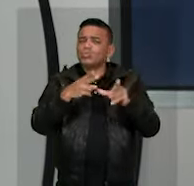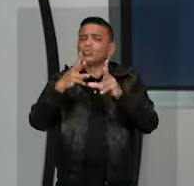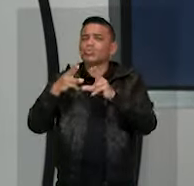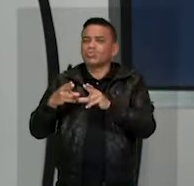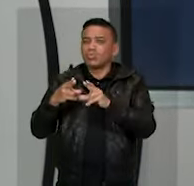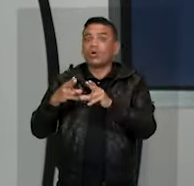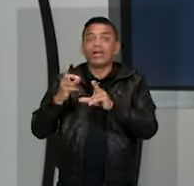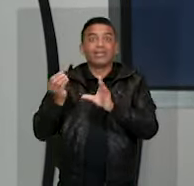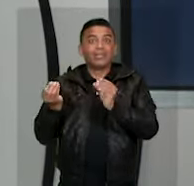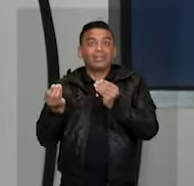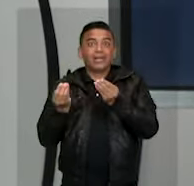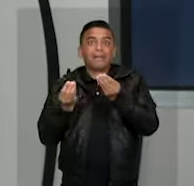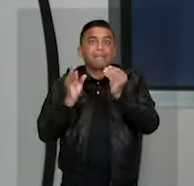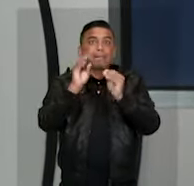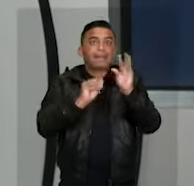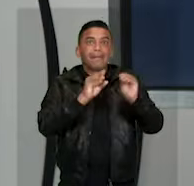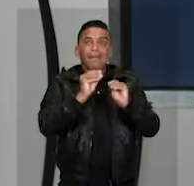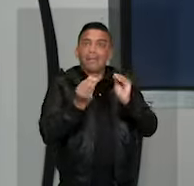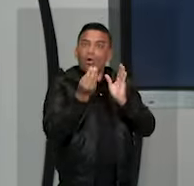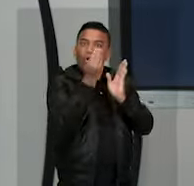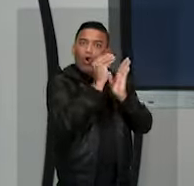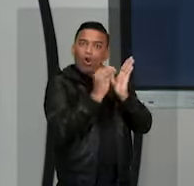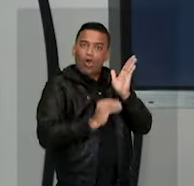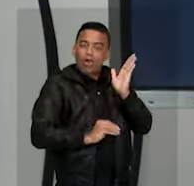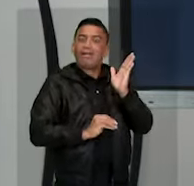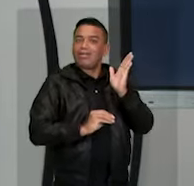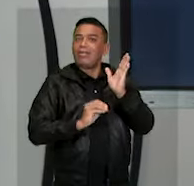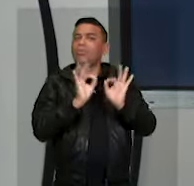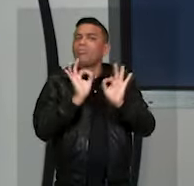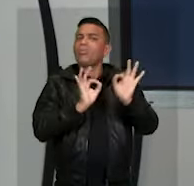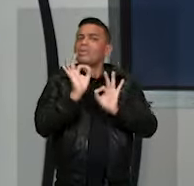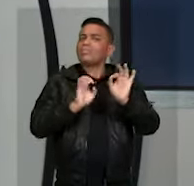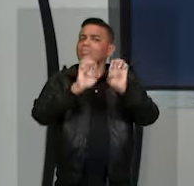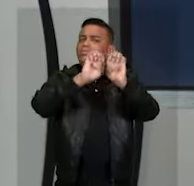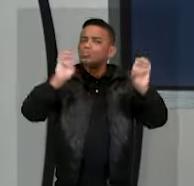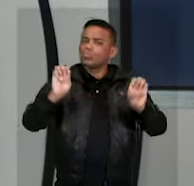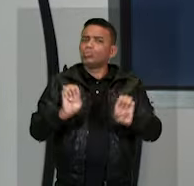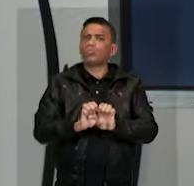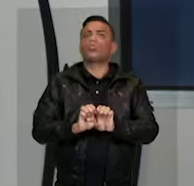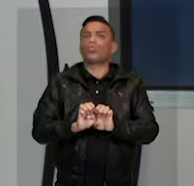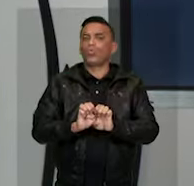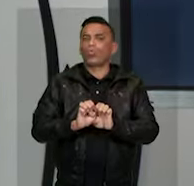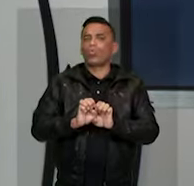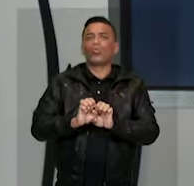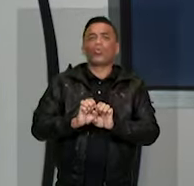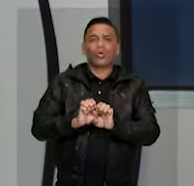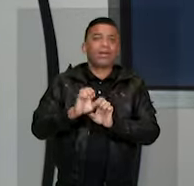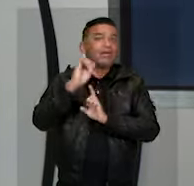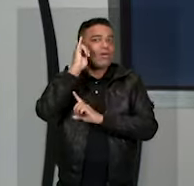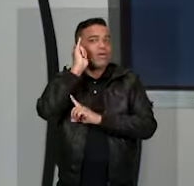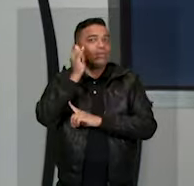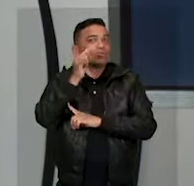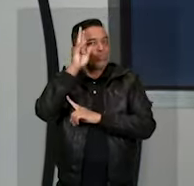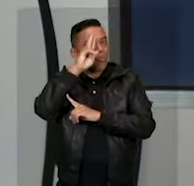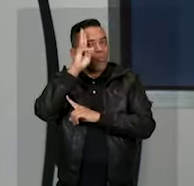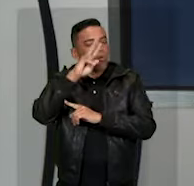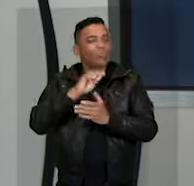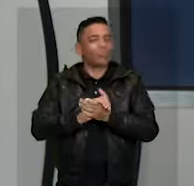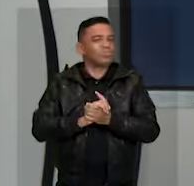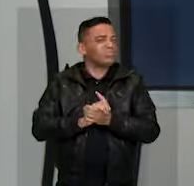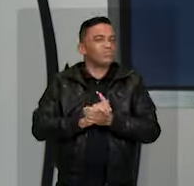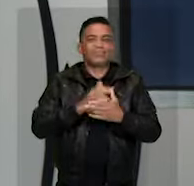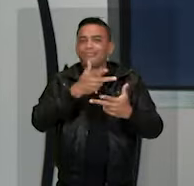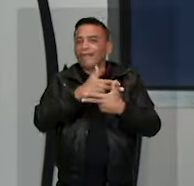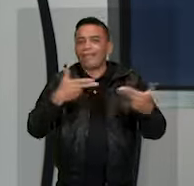caracterizando como que ele se organiza, porque fica uma coisa bem comum entre variados autores